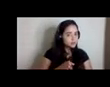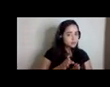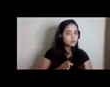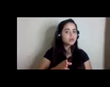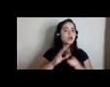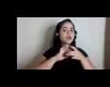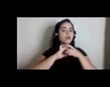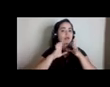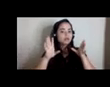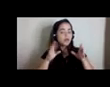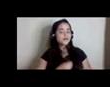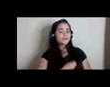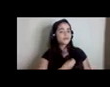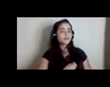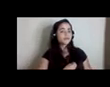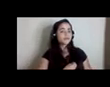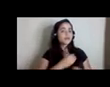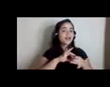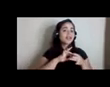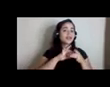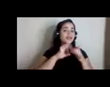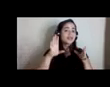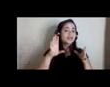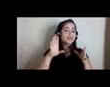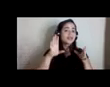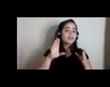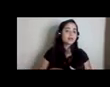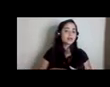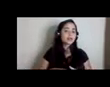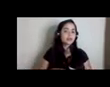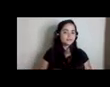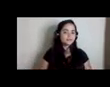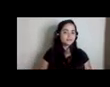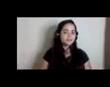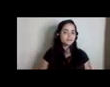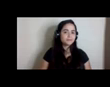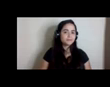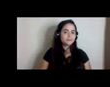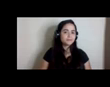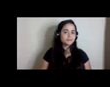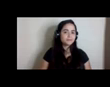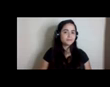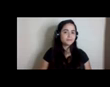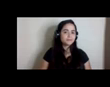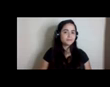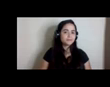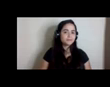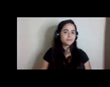a liberdade, para viver a liberdade com autonomia. O nosso aluno da educação